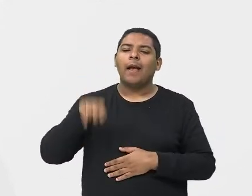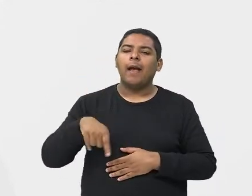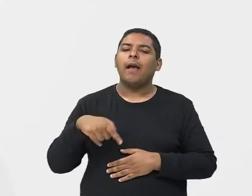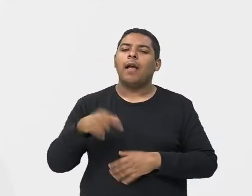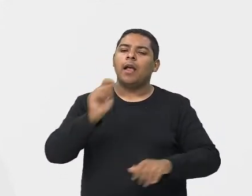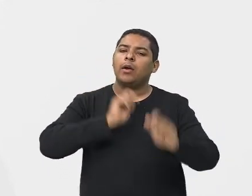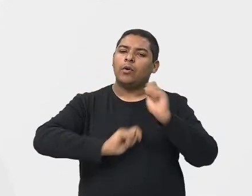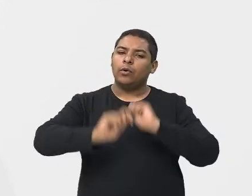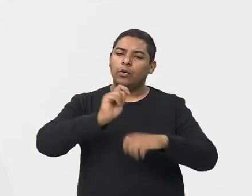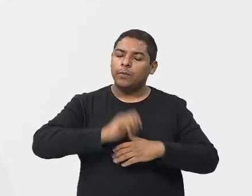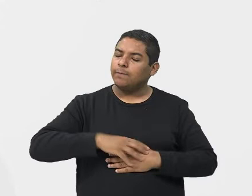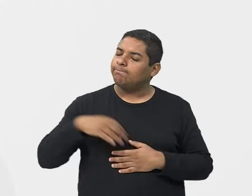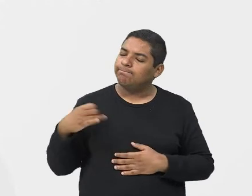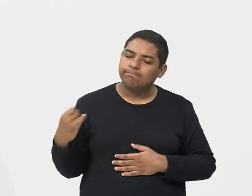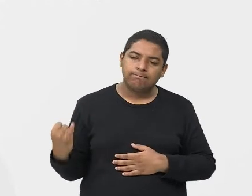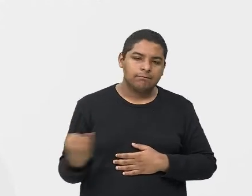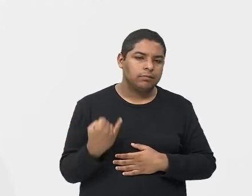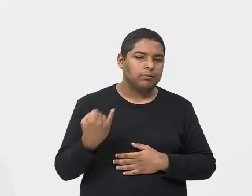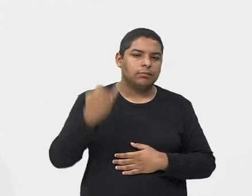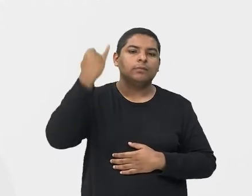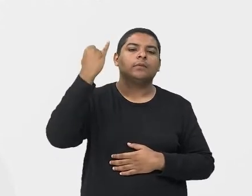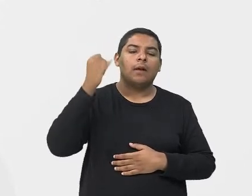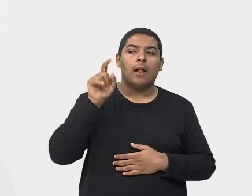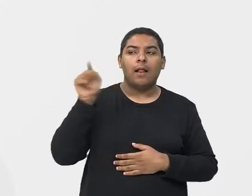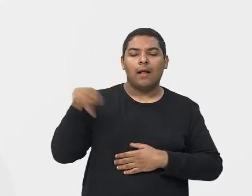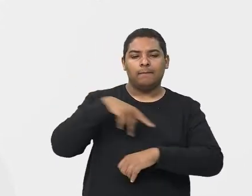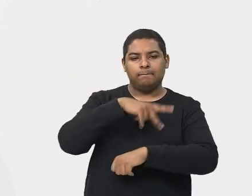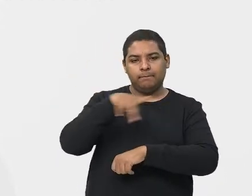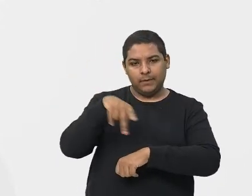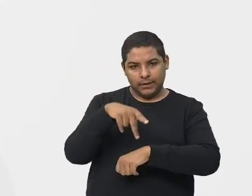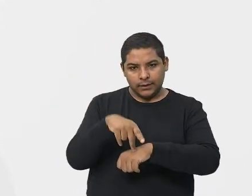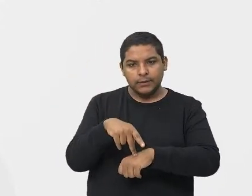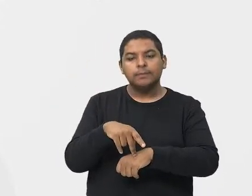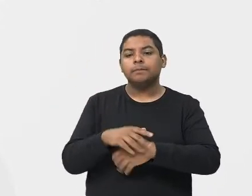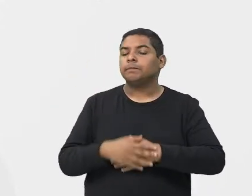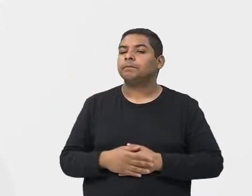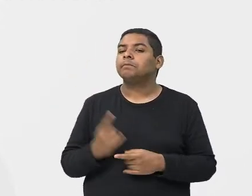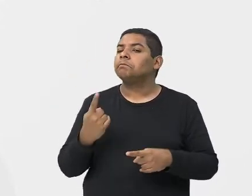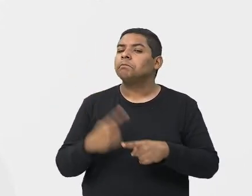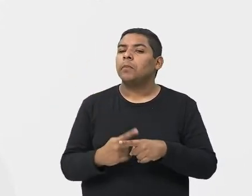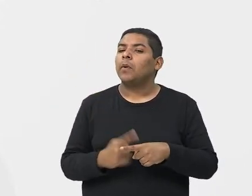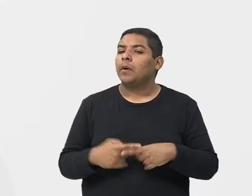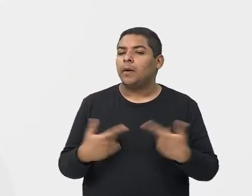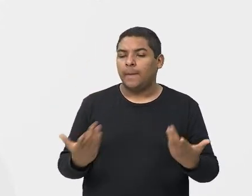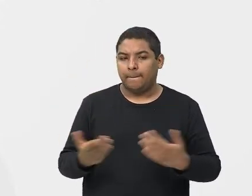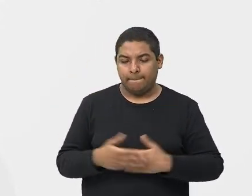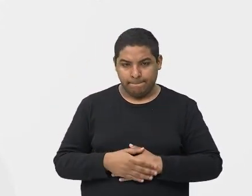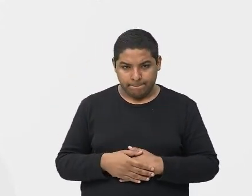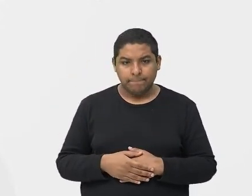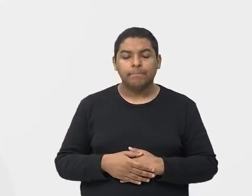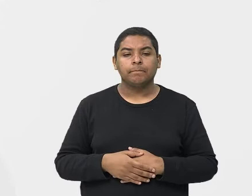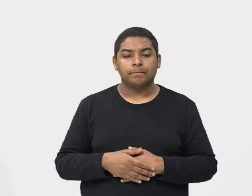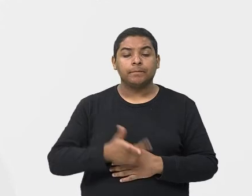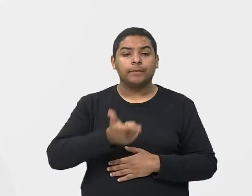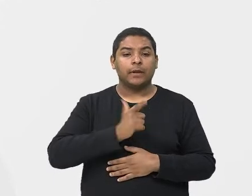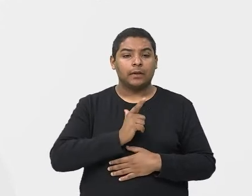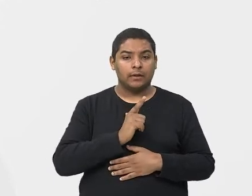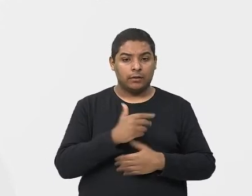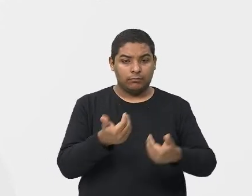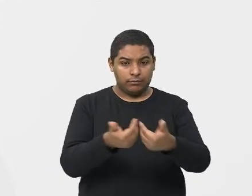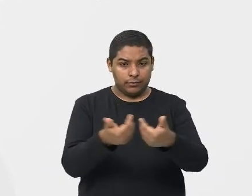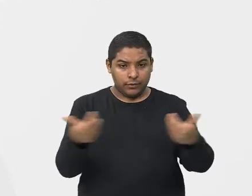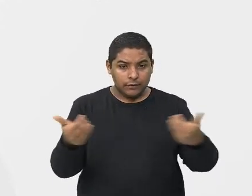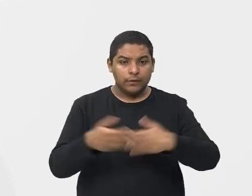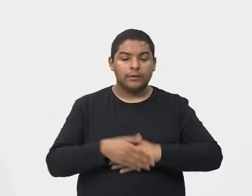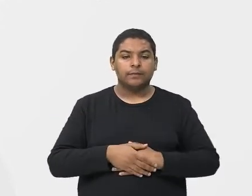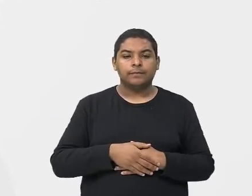econômicas mais importantes lá para o país, tá? E na Nova Zelândia, gente, ela acaba sendo dividida na